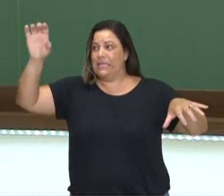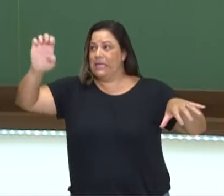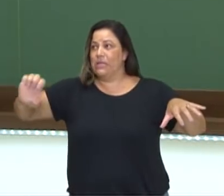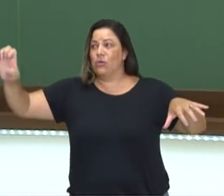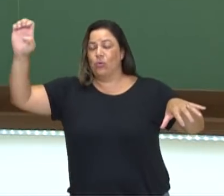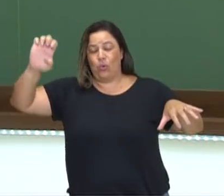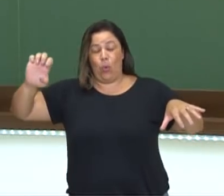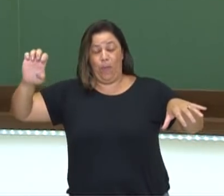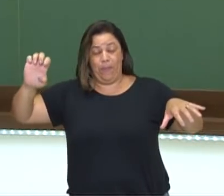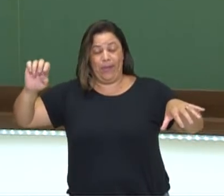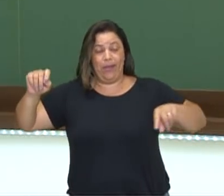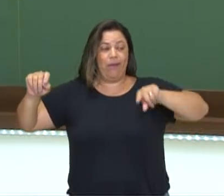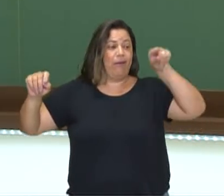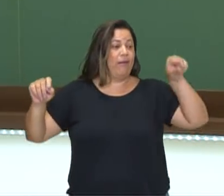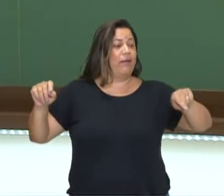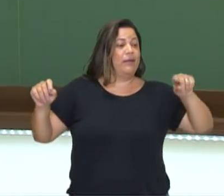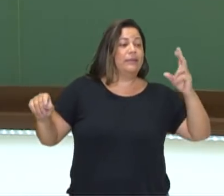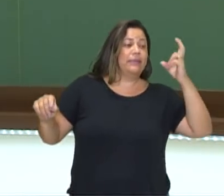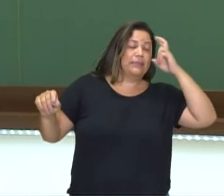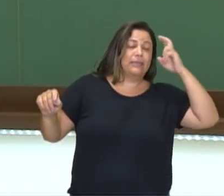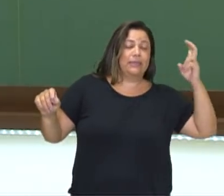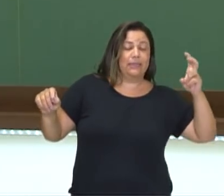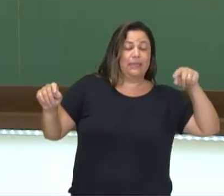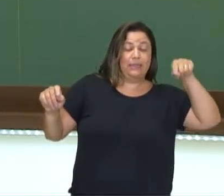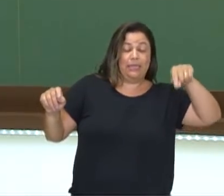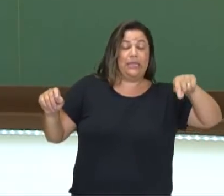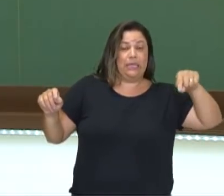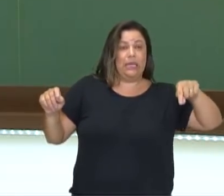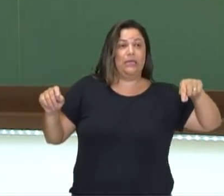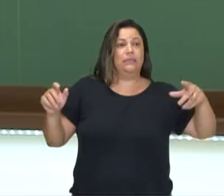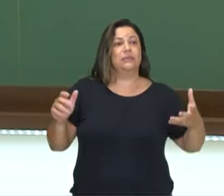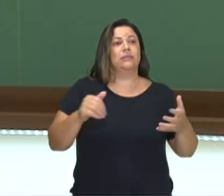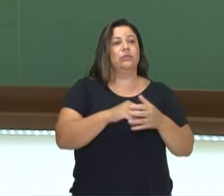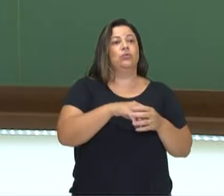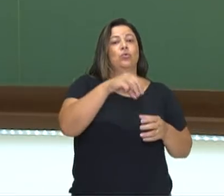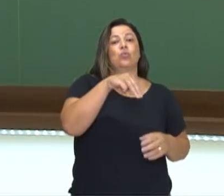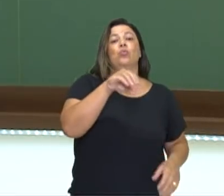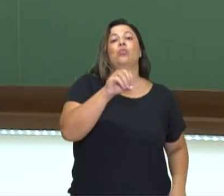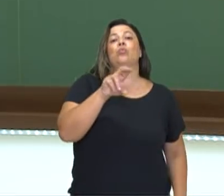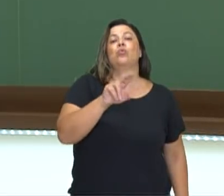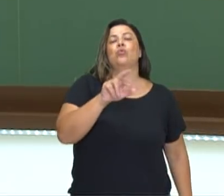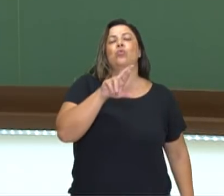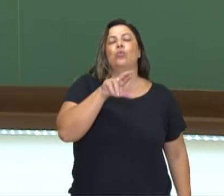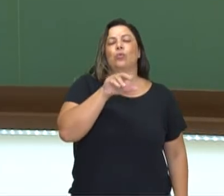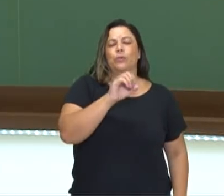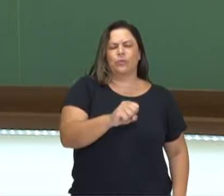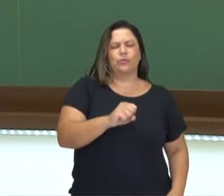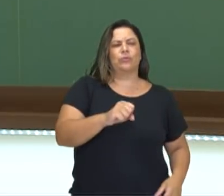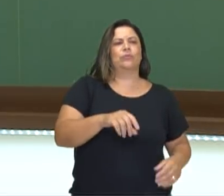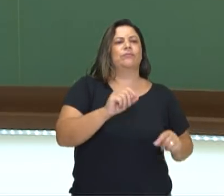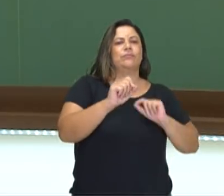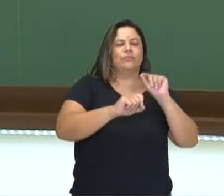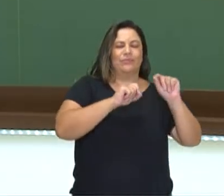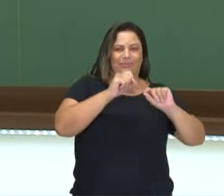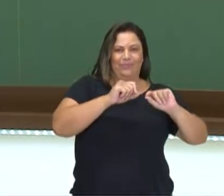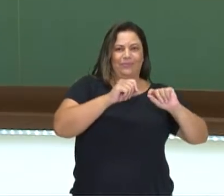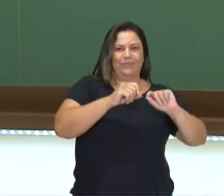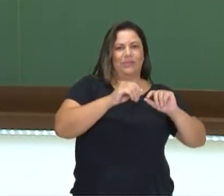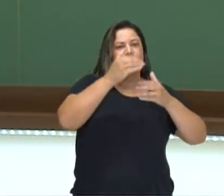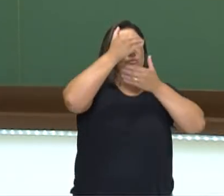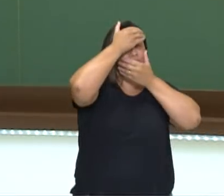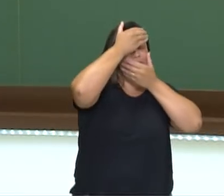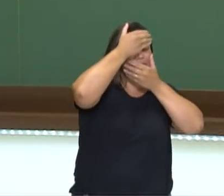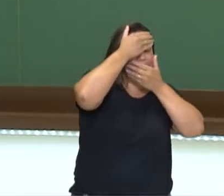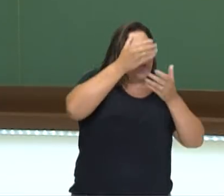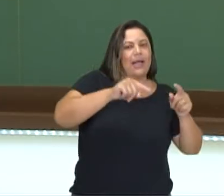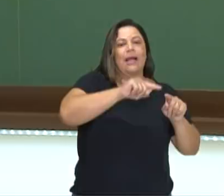na outra são da cultura dos mouros, que é da cultura dos árabes, os muçulmanos. Os